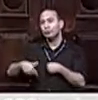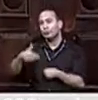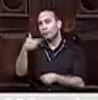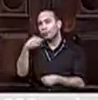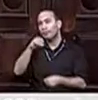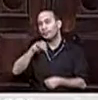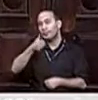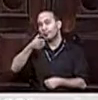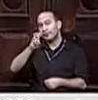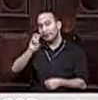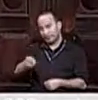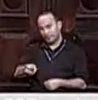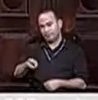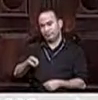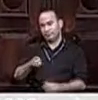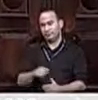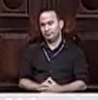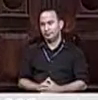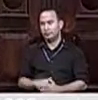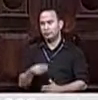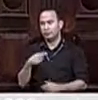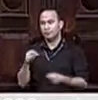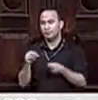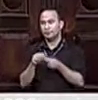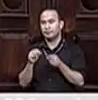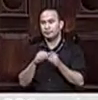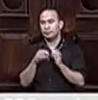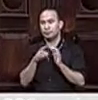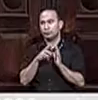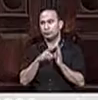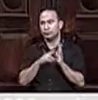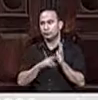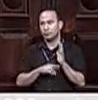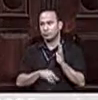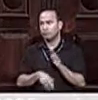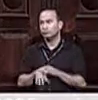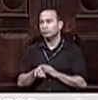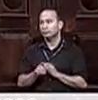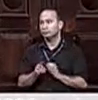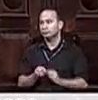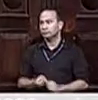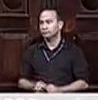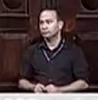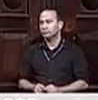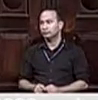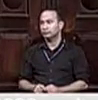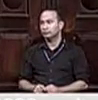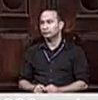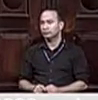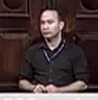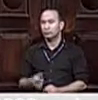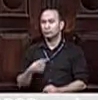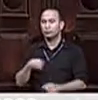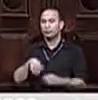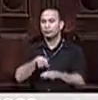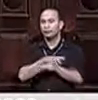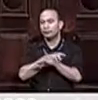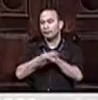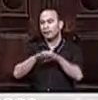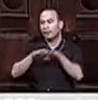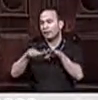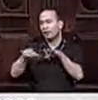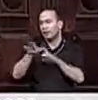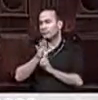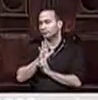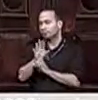2015. 2015, fizemos um ofício do secretário de Fazenda, com um rol de propostas que posso